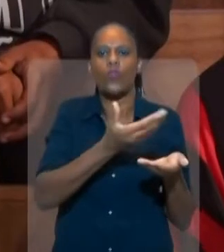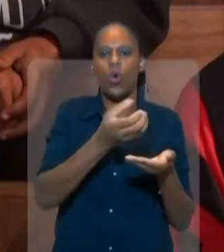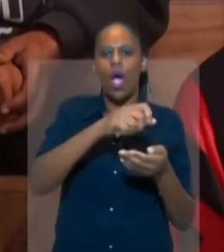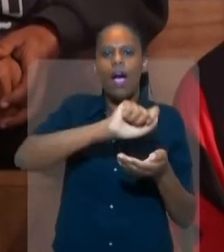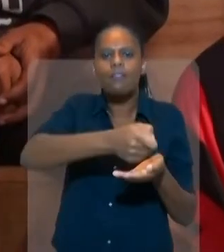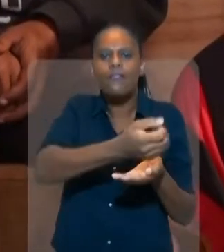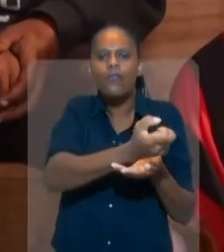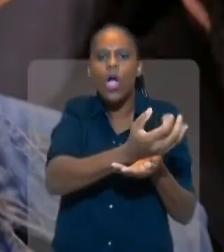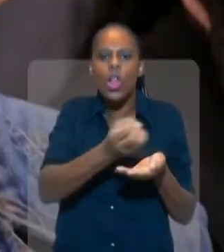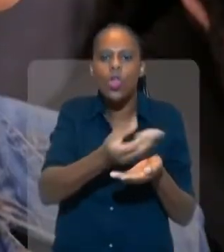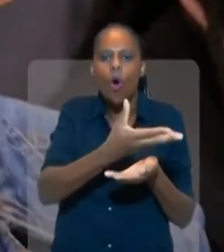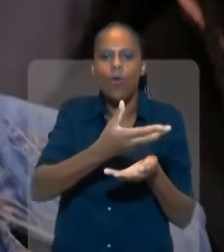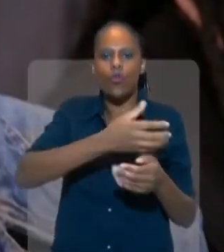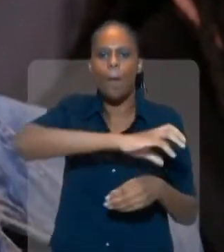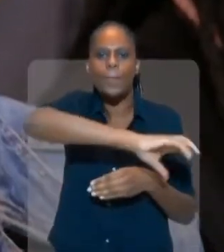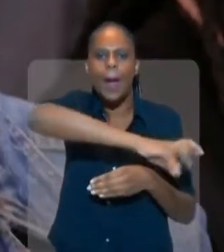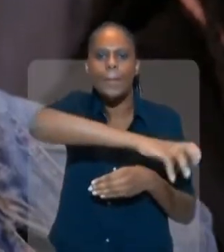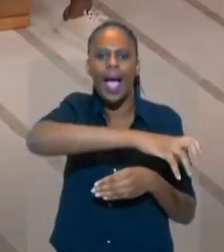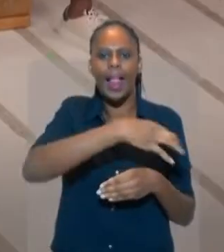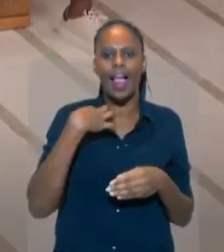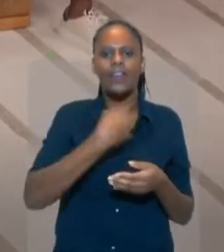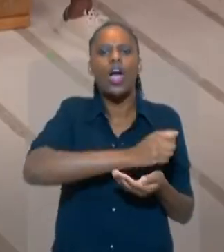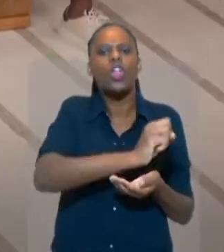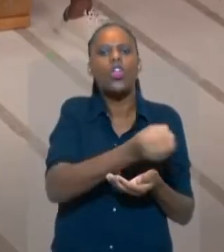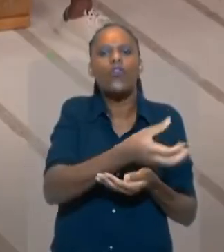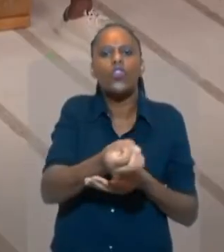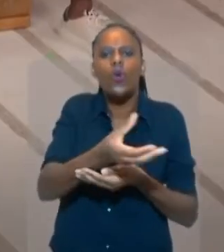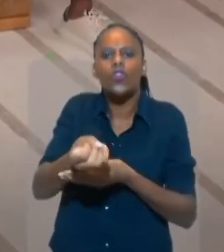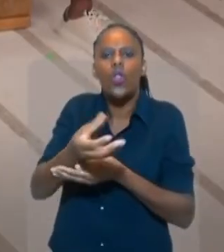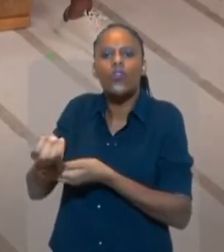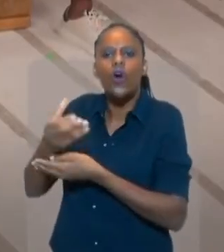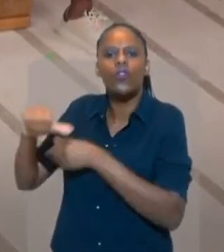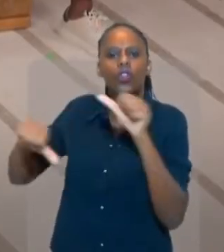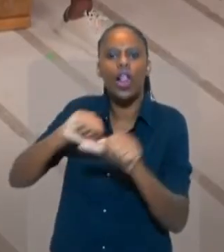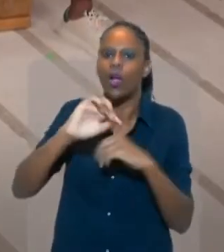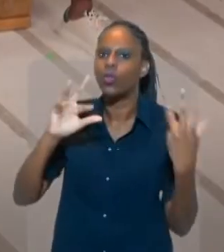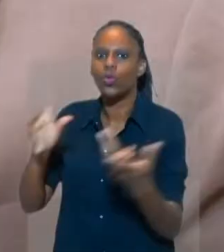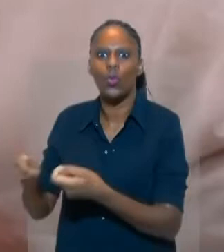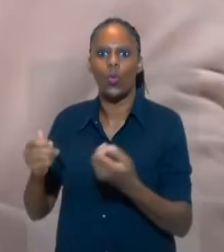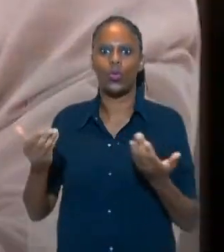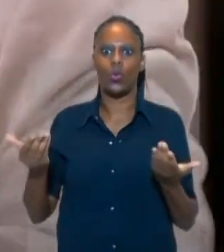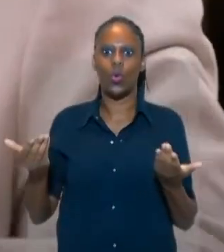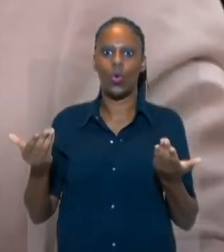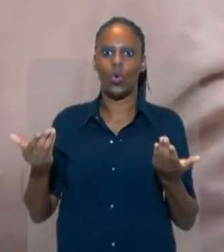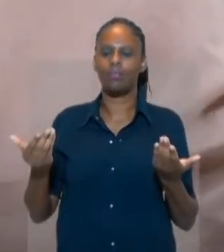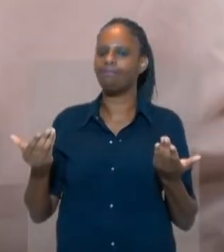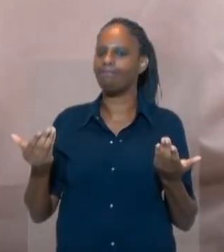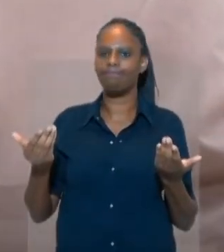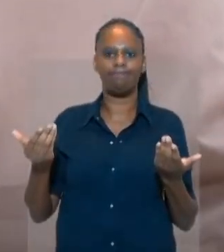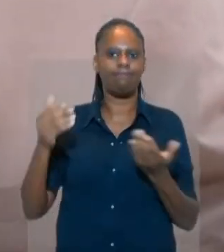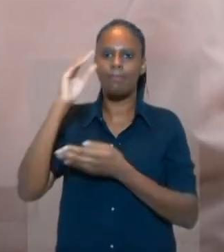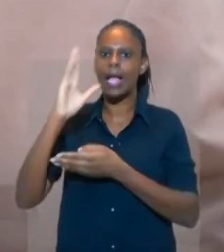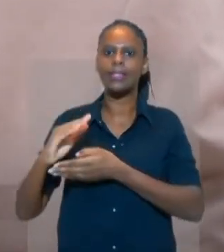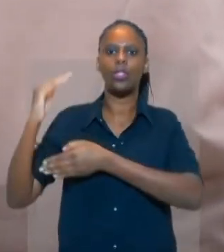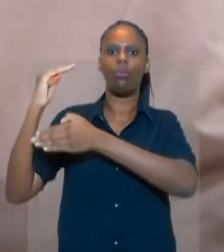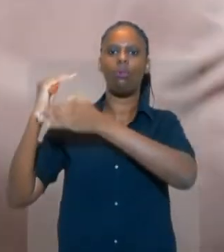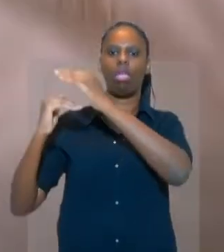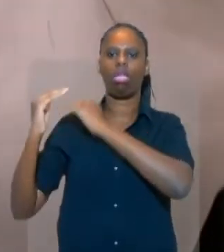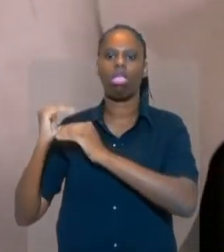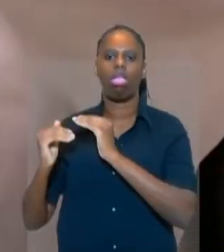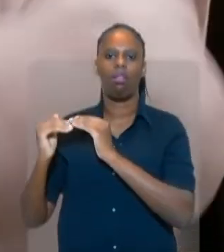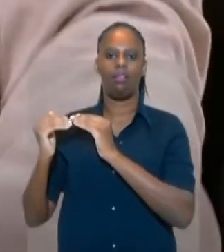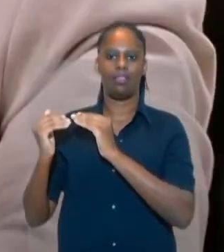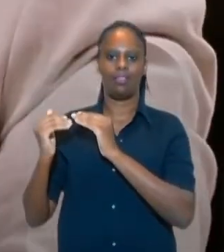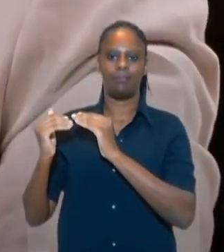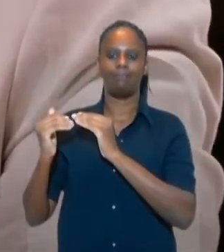geladeira, trocando fogão, trocando máquina de lavar, trocando máquina de lavar louça, trocando, sabe, tudo. Esse